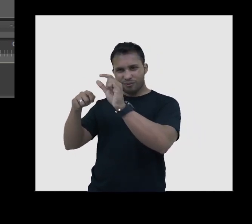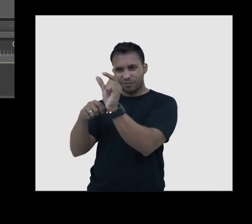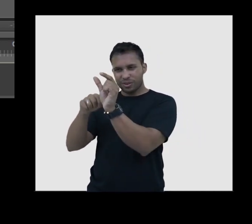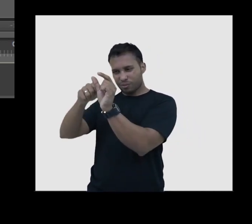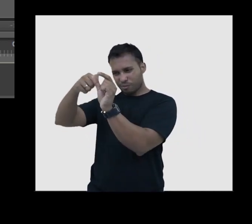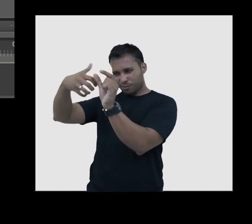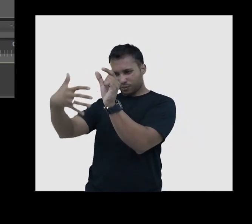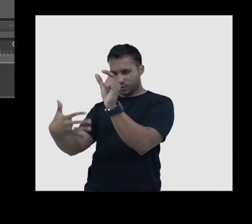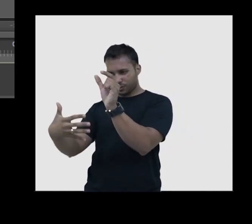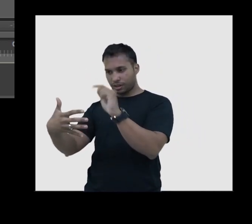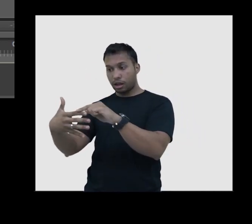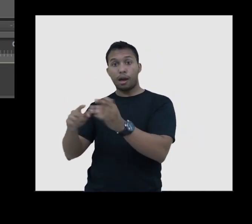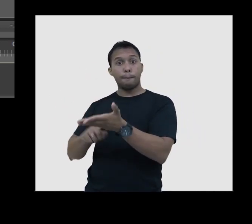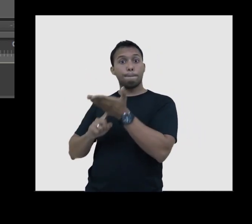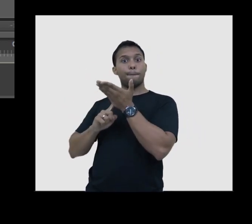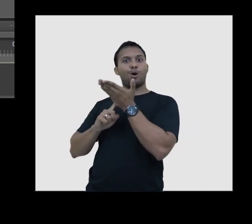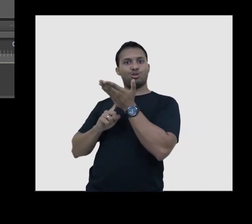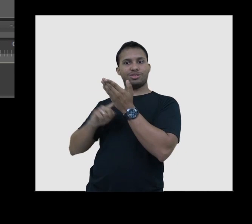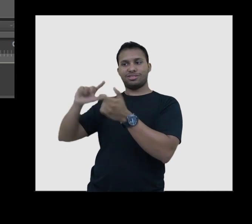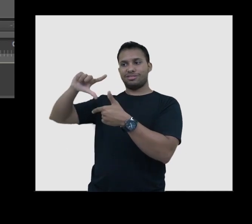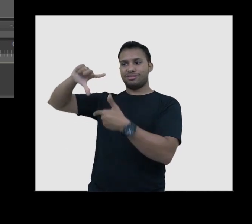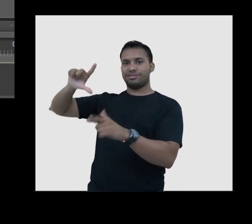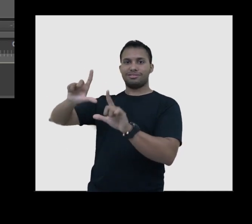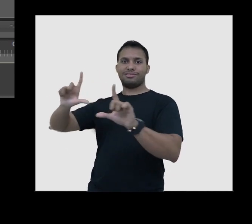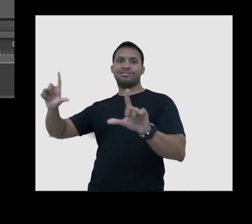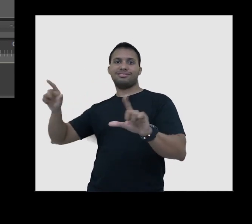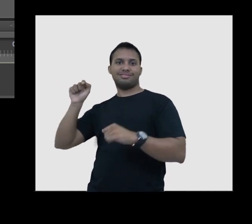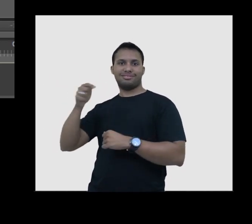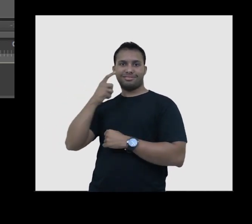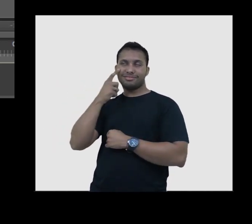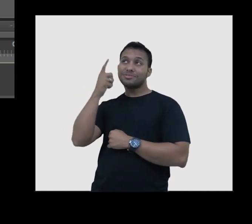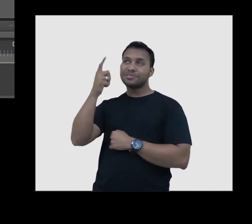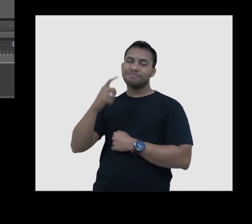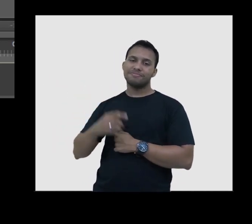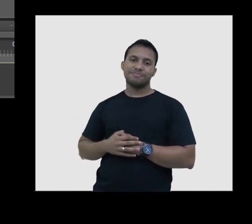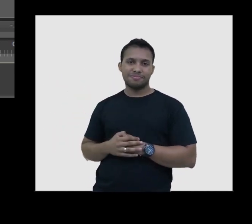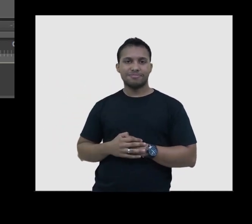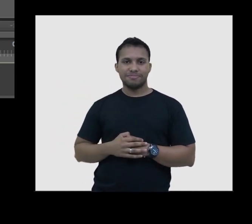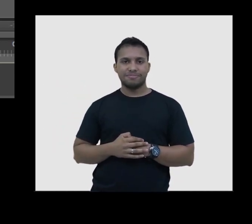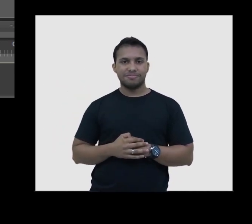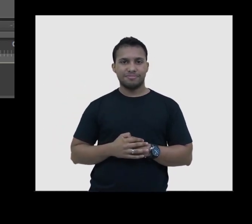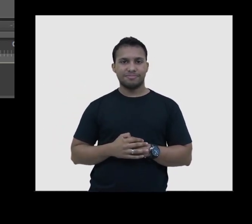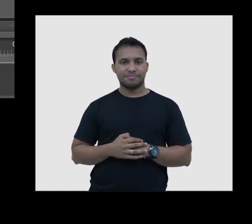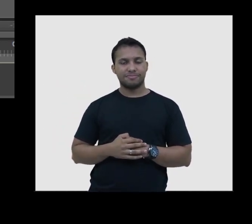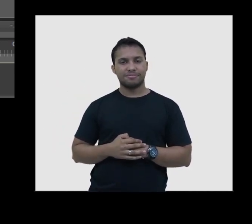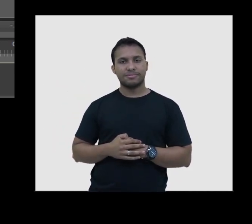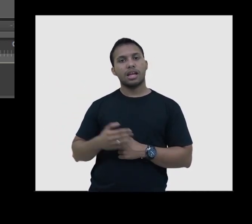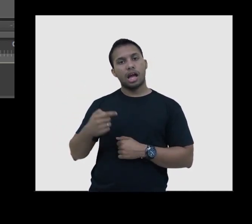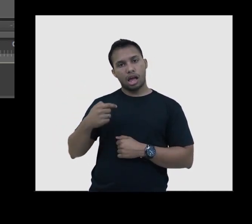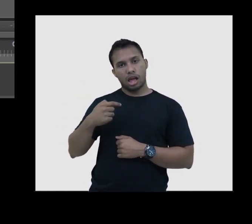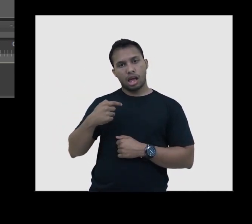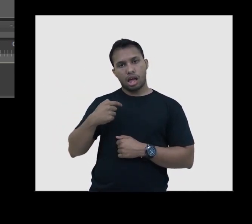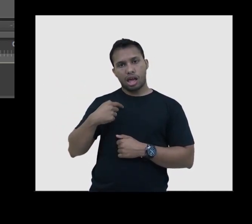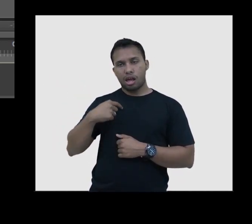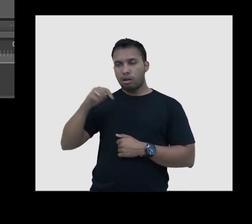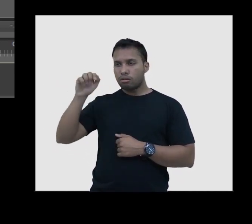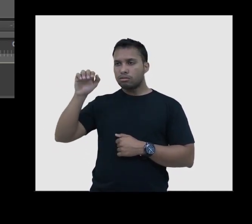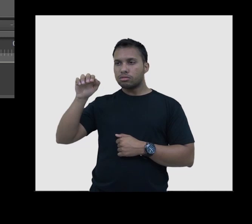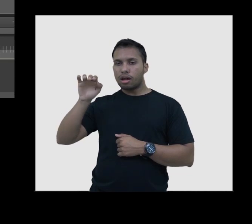aqui embaixo, ó, na aba Vídeos, ele já mostra a altura e largura, ó, 1920 por